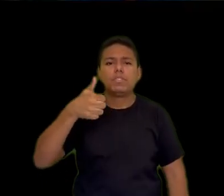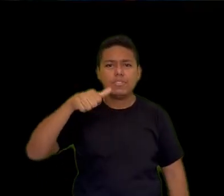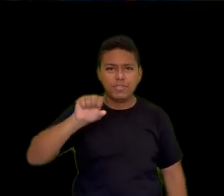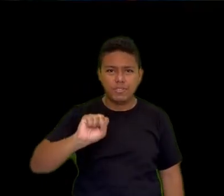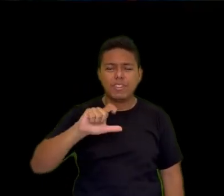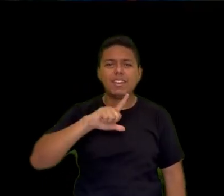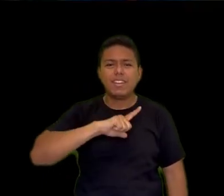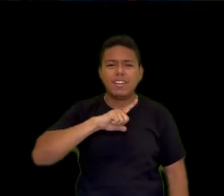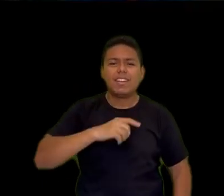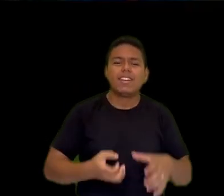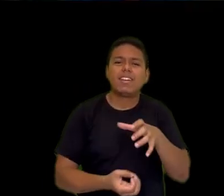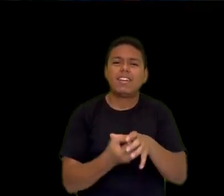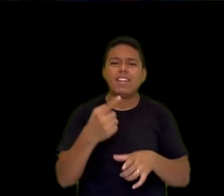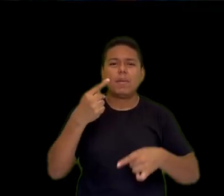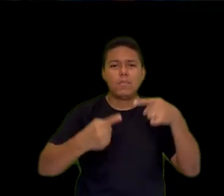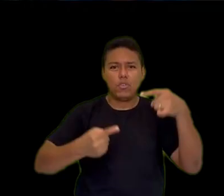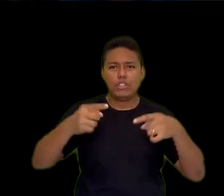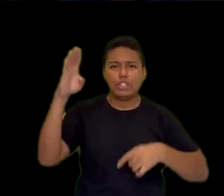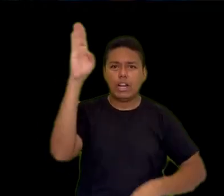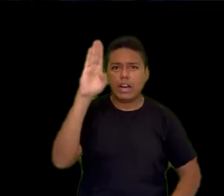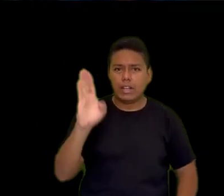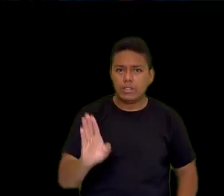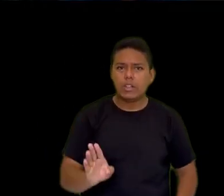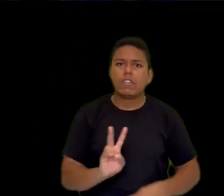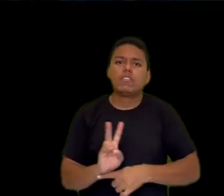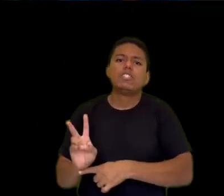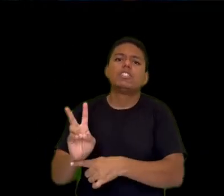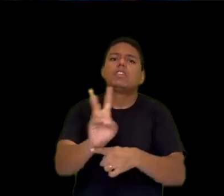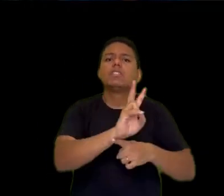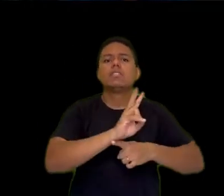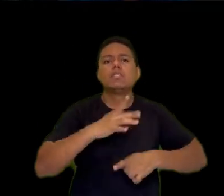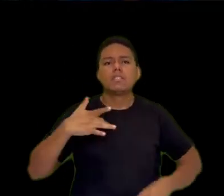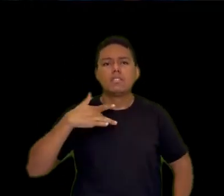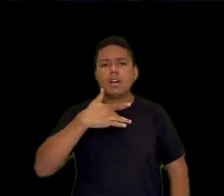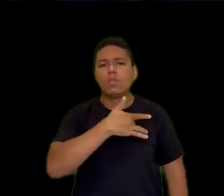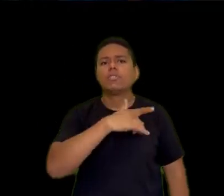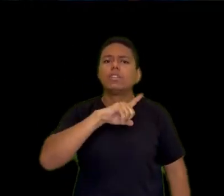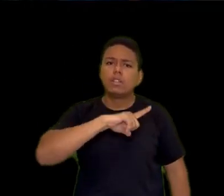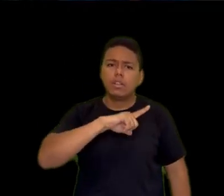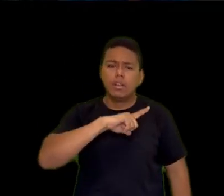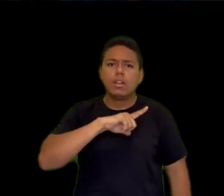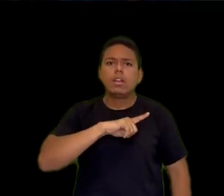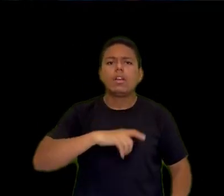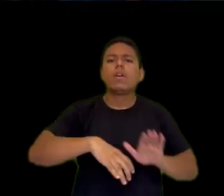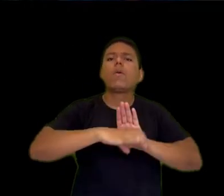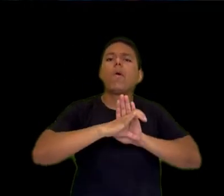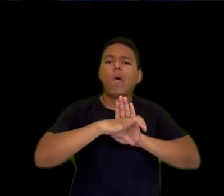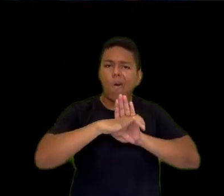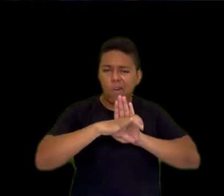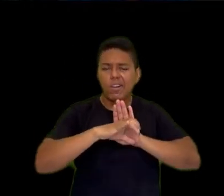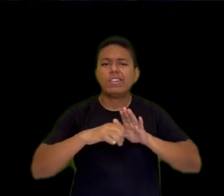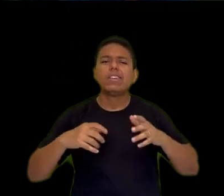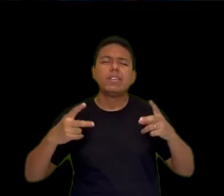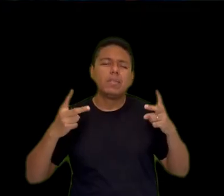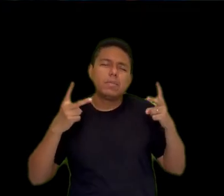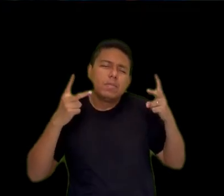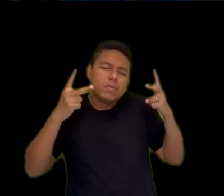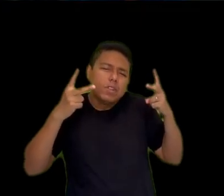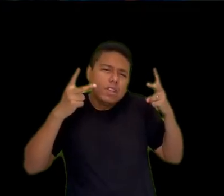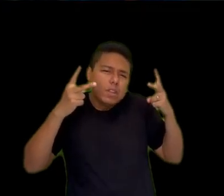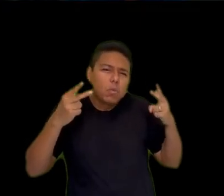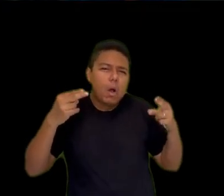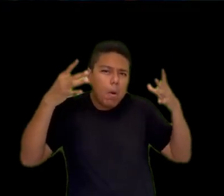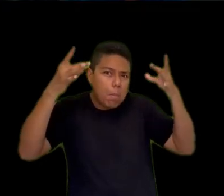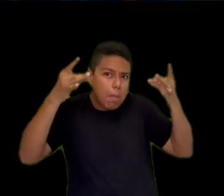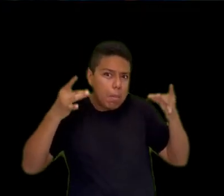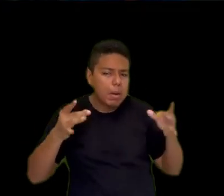Saúde, a gente tem uma definição não muito diferente da definição que está na Lei 8080, também, né, um conjunto